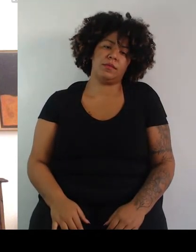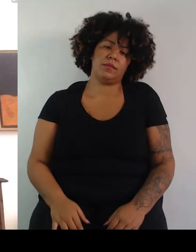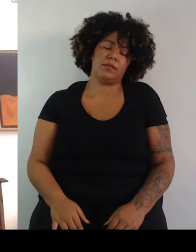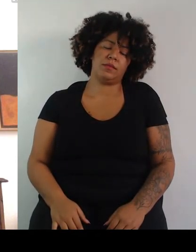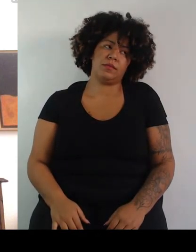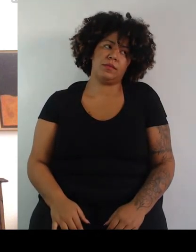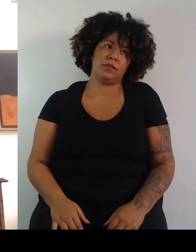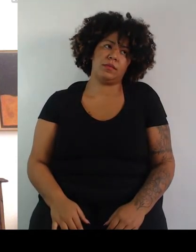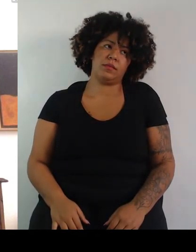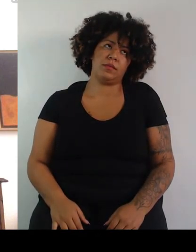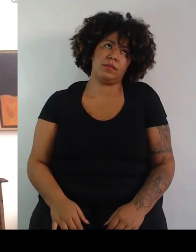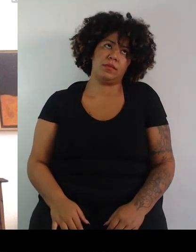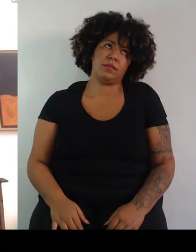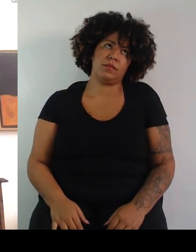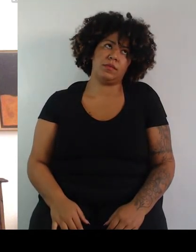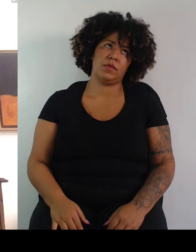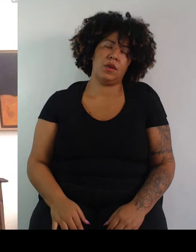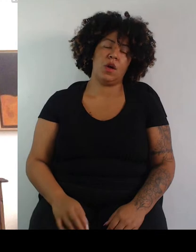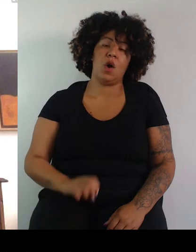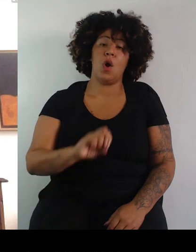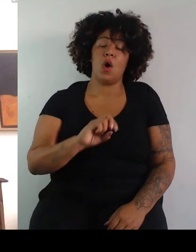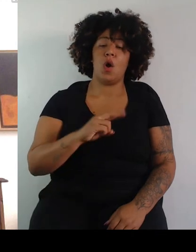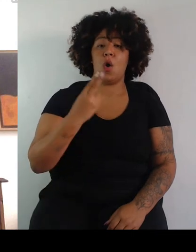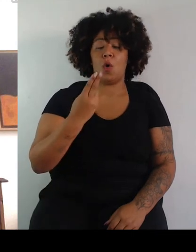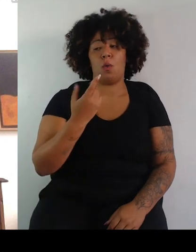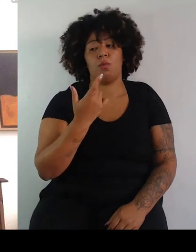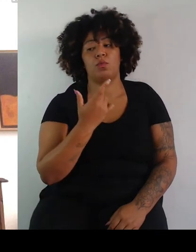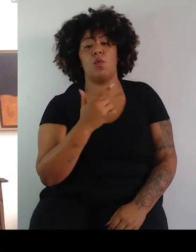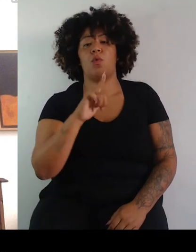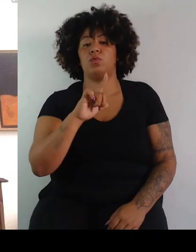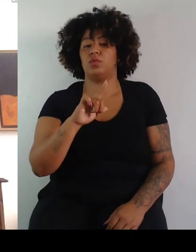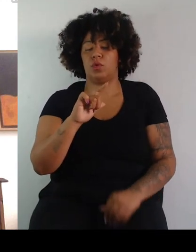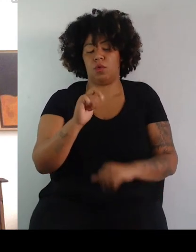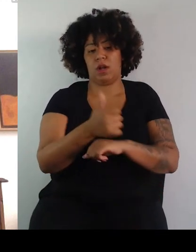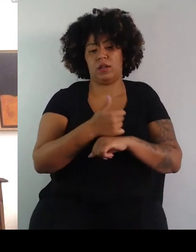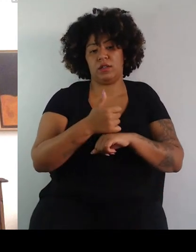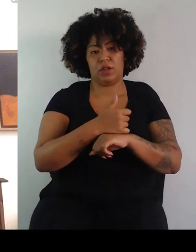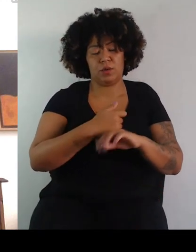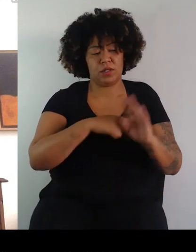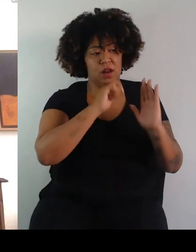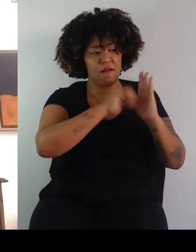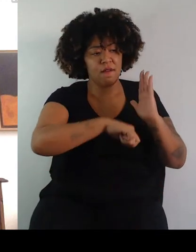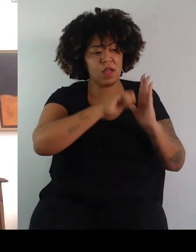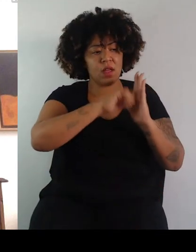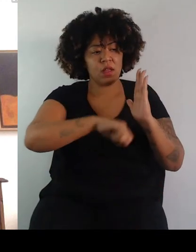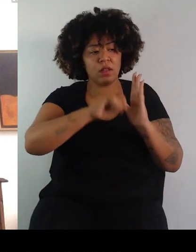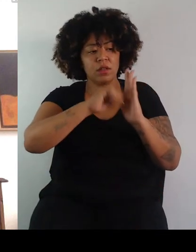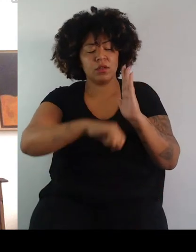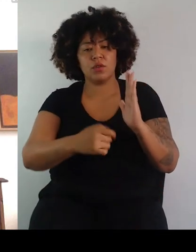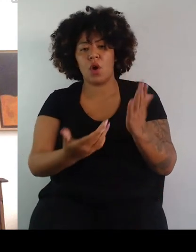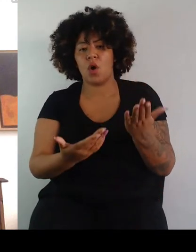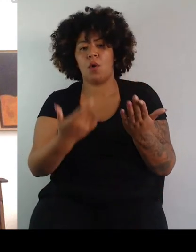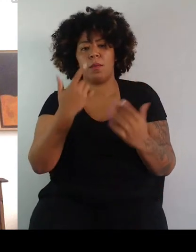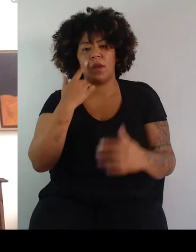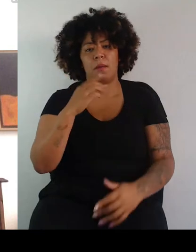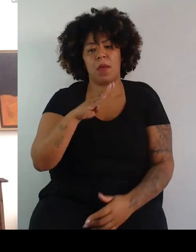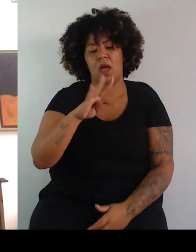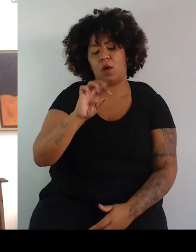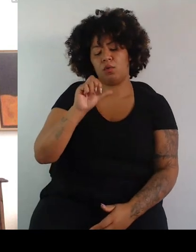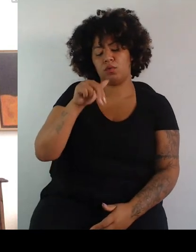nem outros artistas eu escrevi sobre Bells e outros